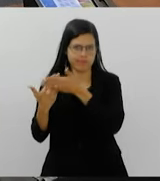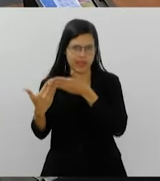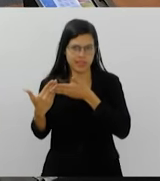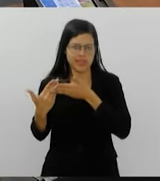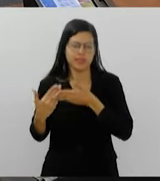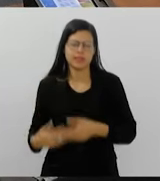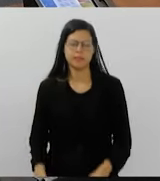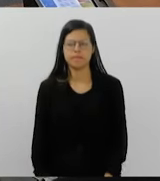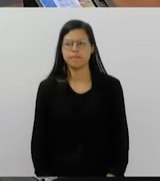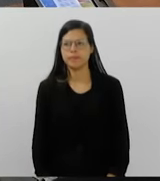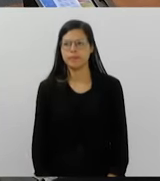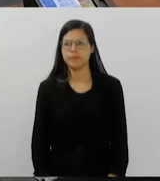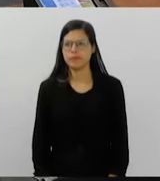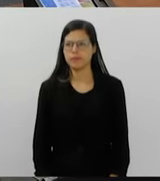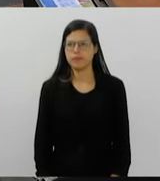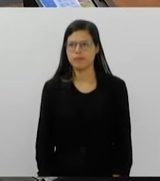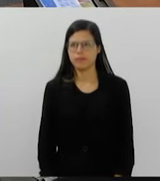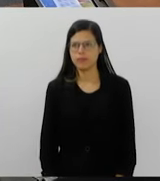anterior.